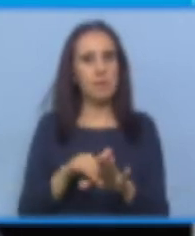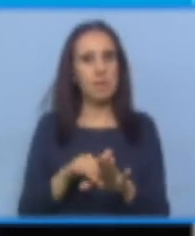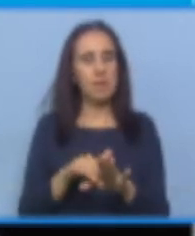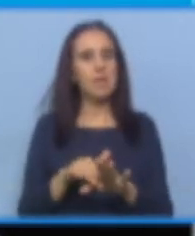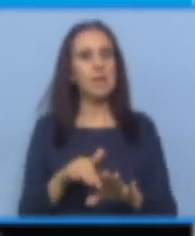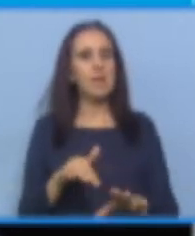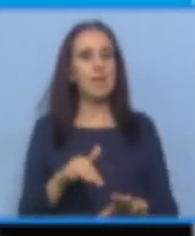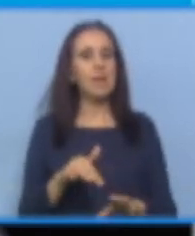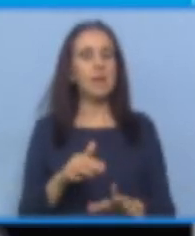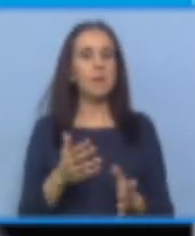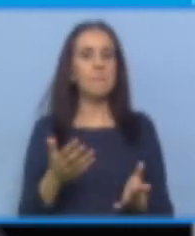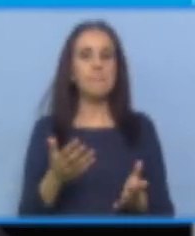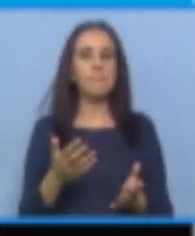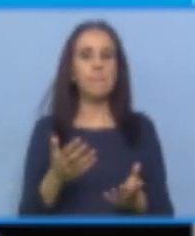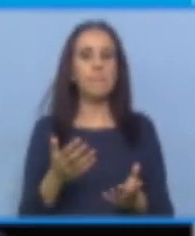marcam